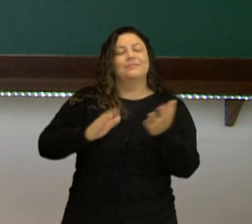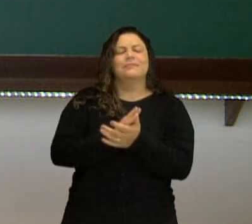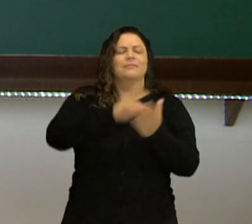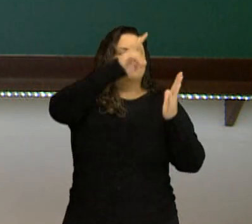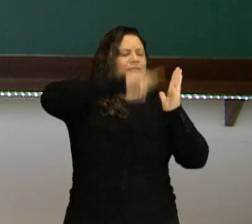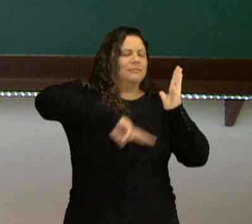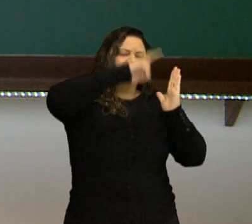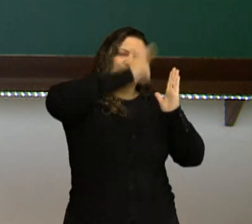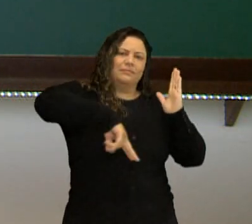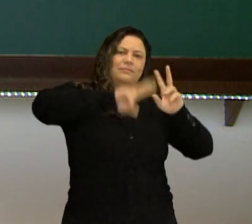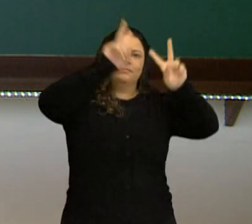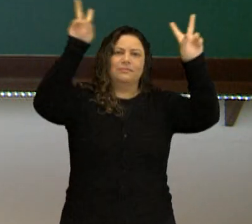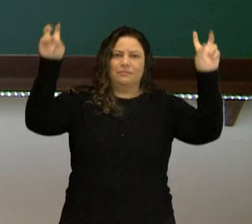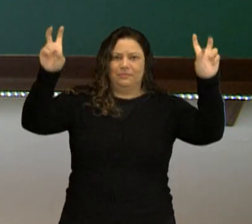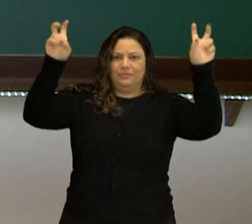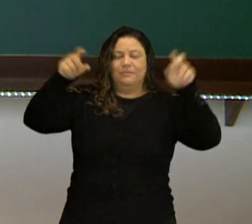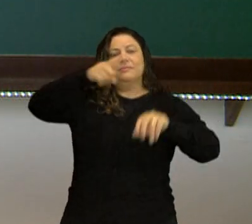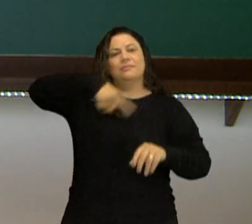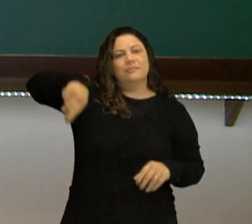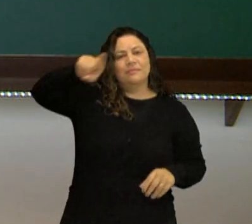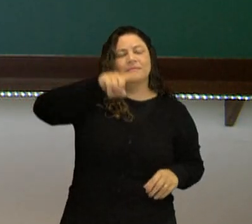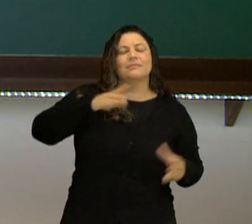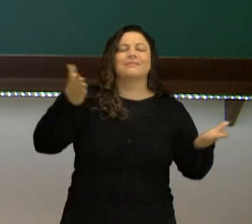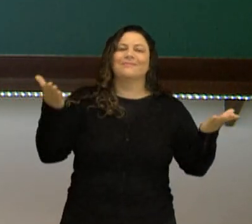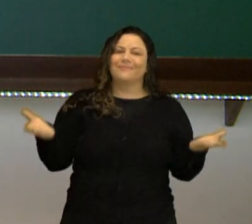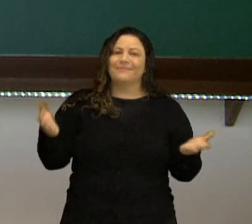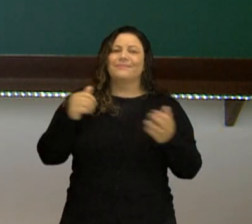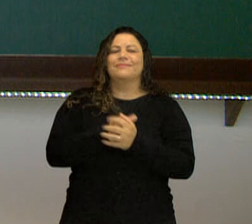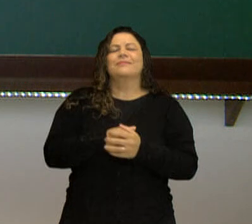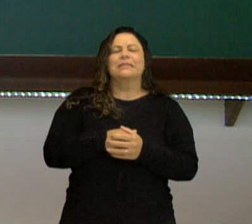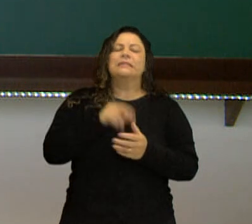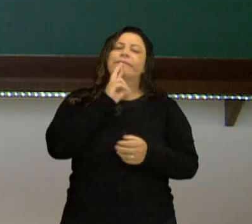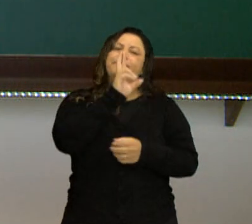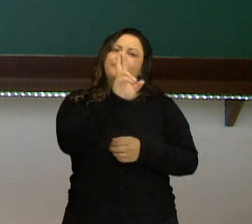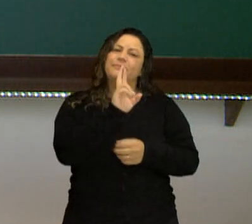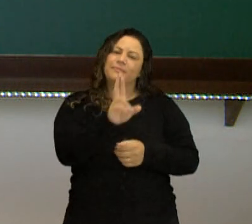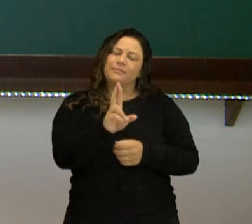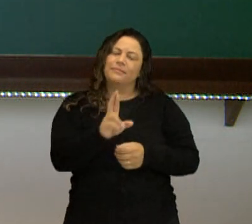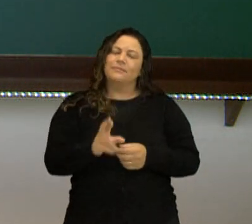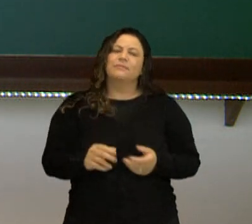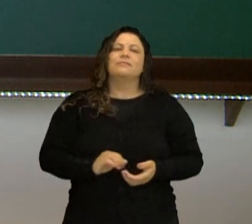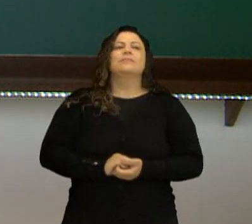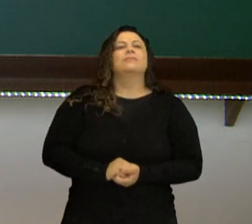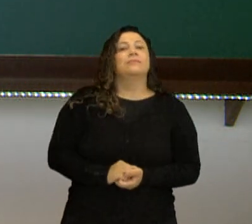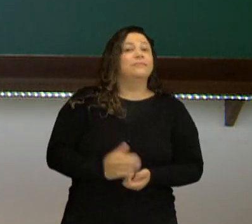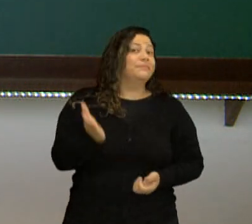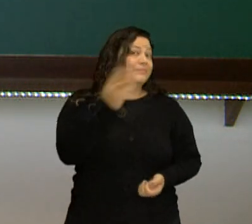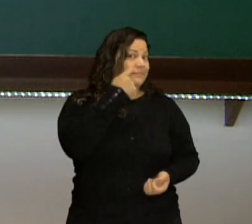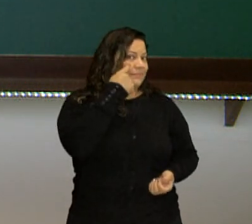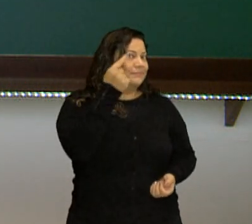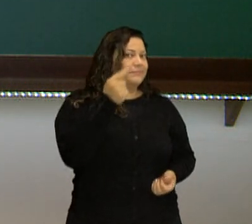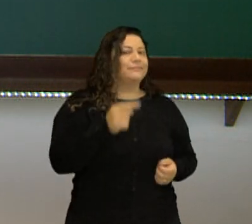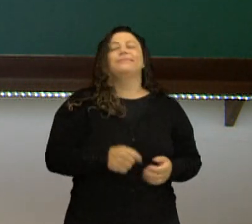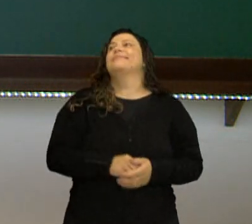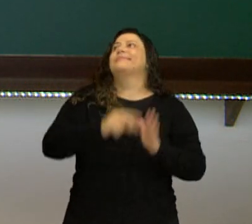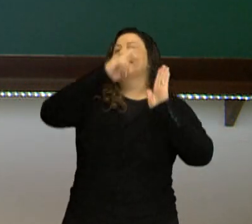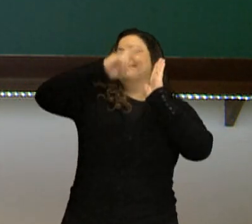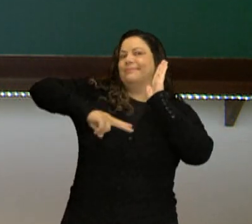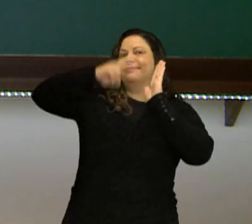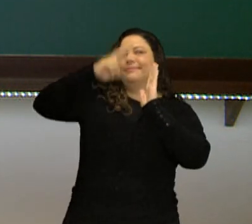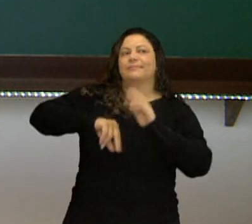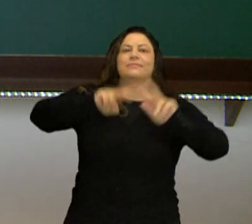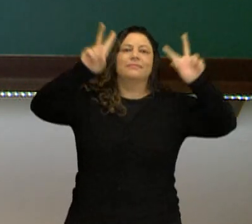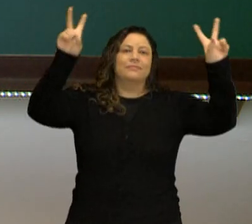o enunciado da atividade com vocês e daí a gente vai, então, responder essa atividade juntos. Vamos lá? Olha aqui, né?